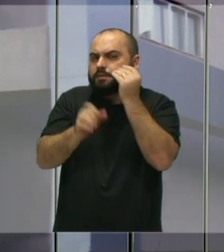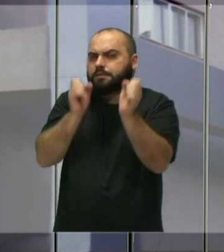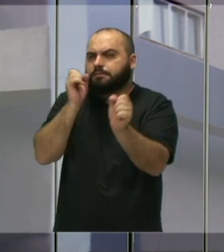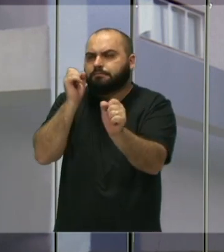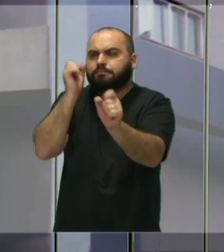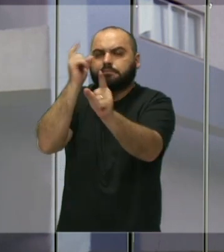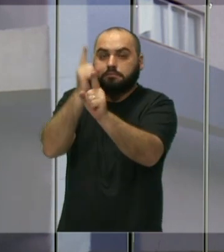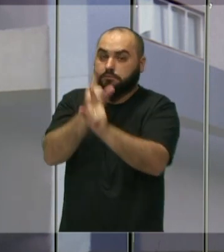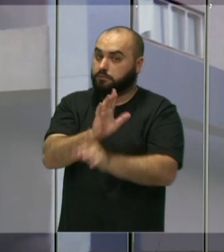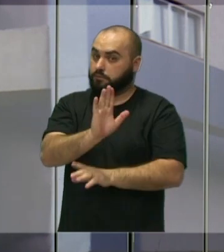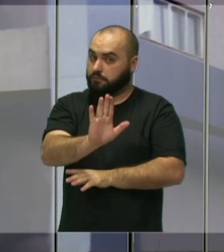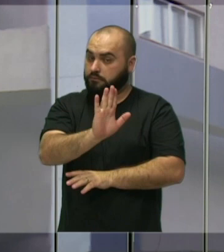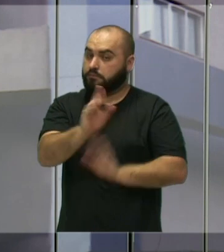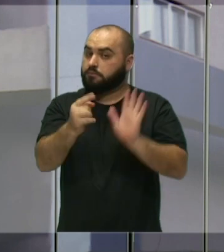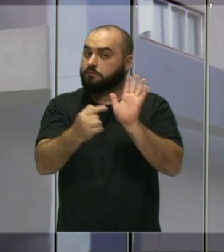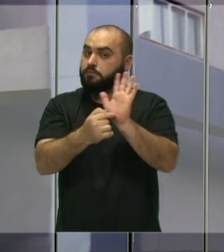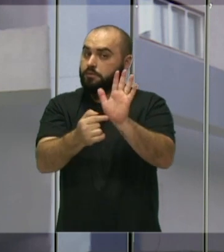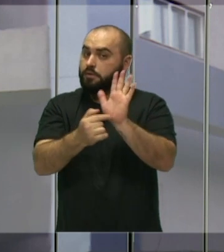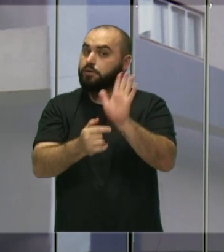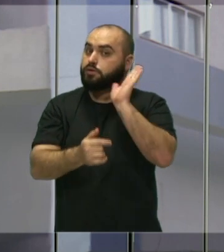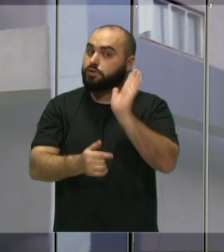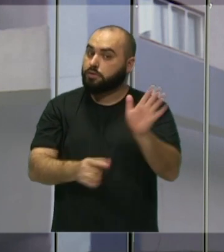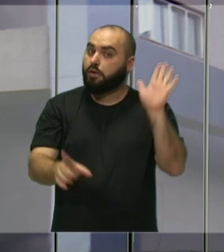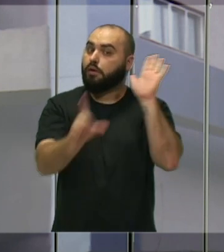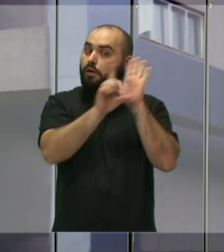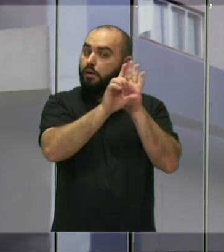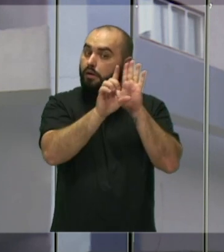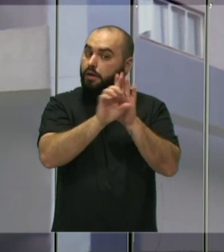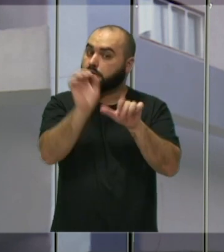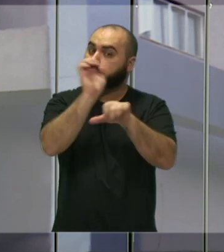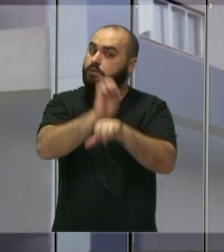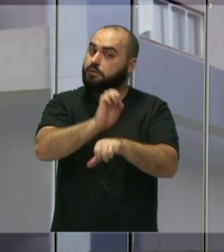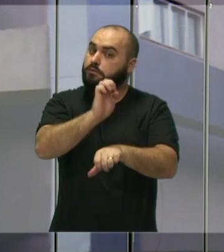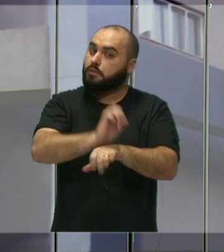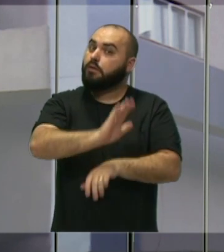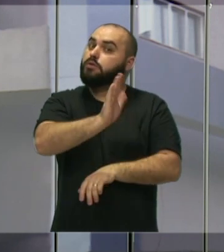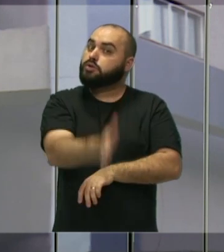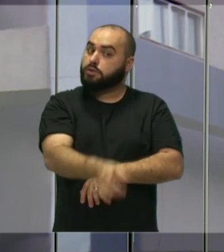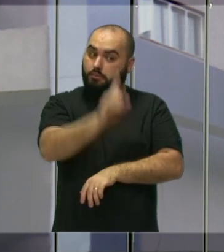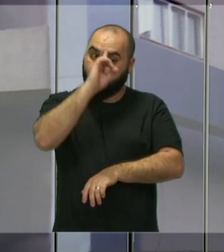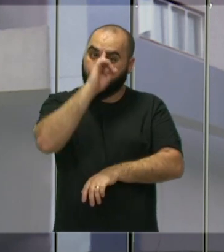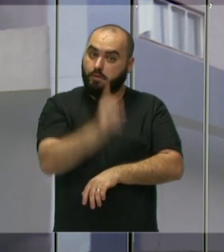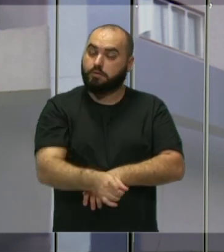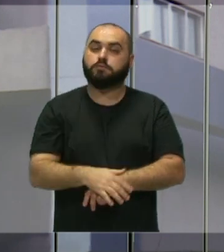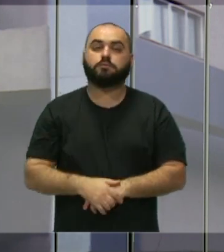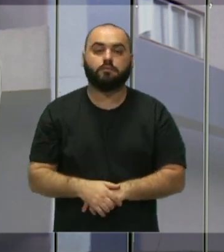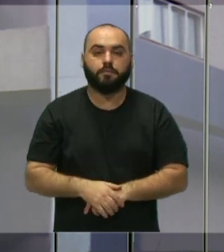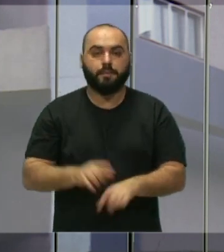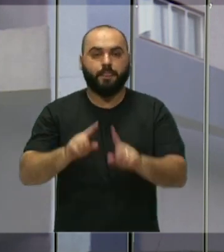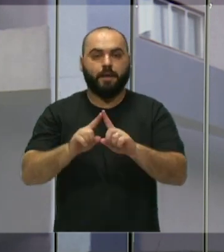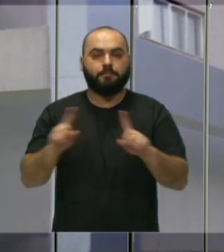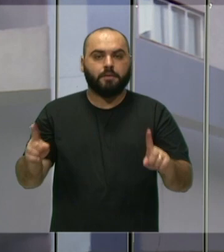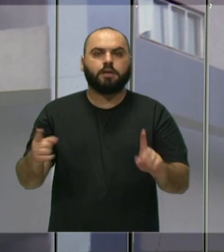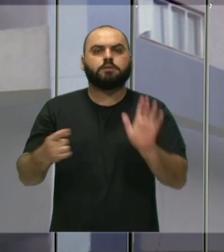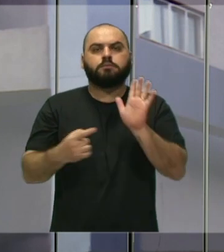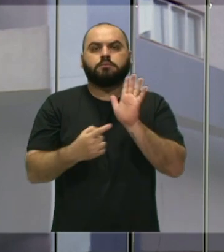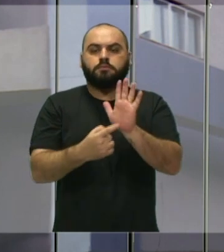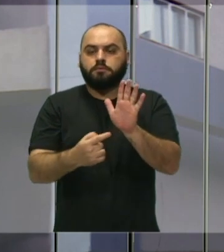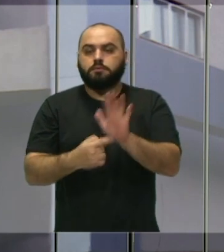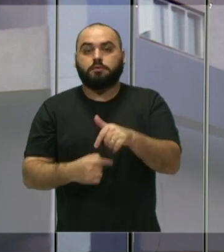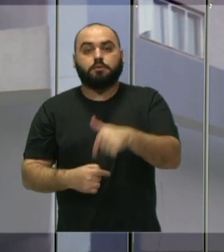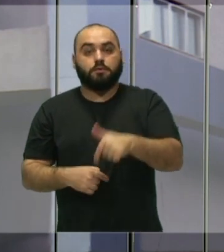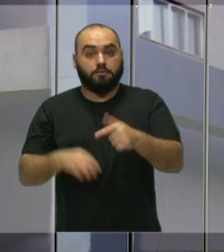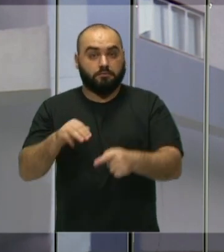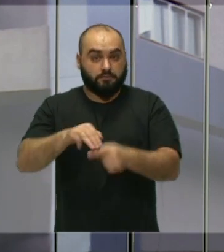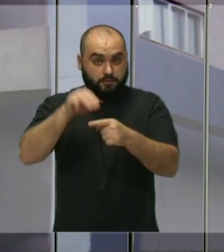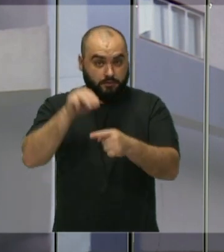Vale ressaltar, já temos legislação estadual que prevê essas questões, mas estamos trazendo aqui para o âmbito municipal,